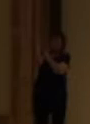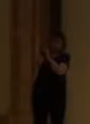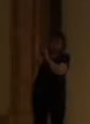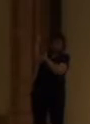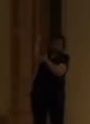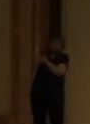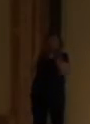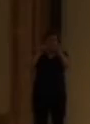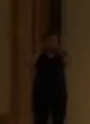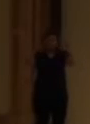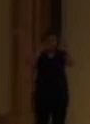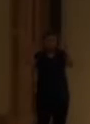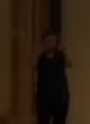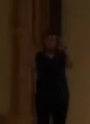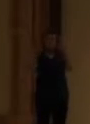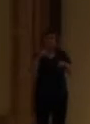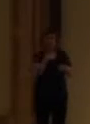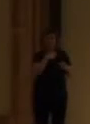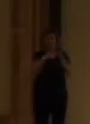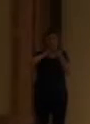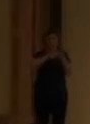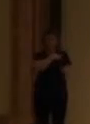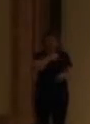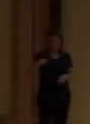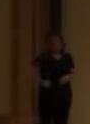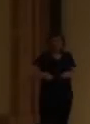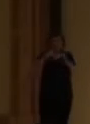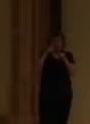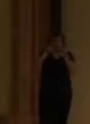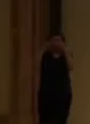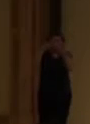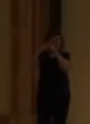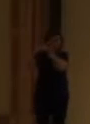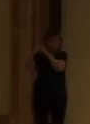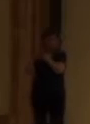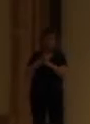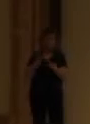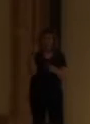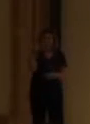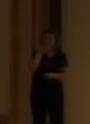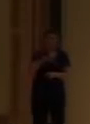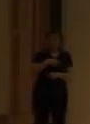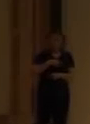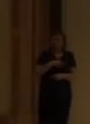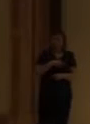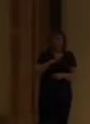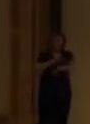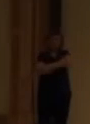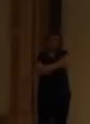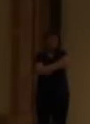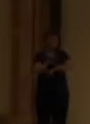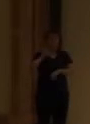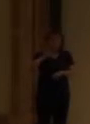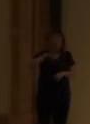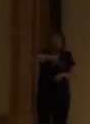daquelas imagens que metaforicamente nos diz, de forma clara, o que é o mundo hoje. Quem somos os que aqui estamos,